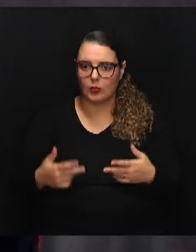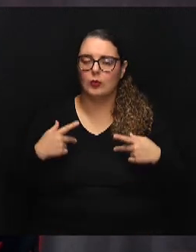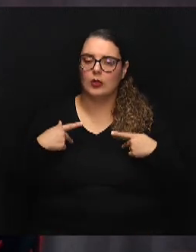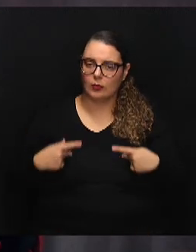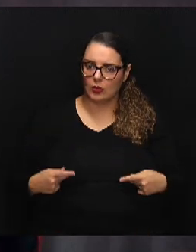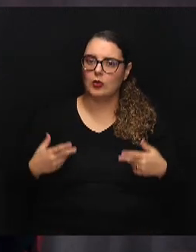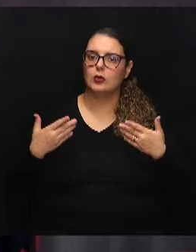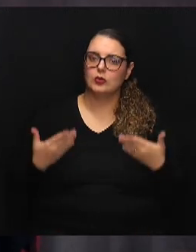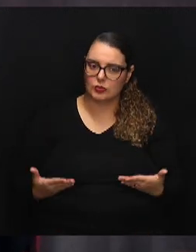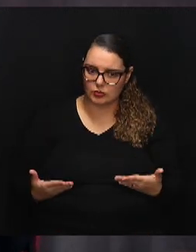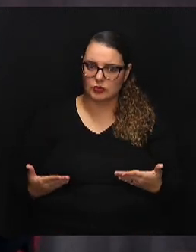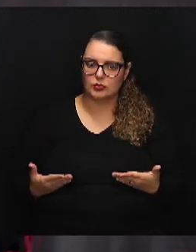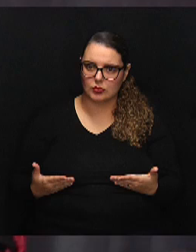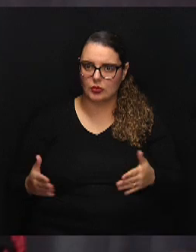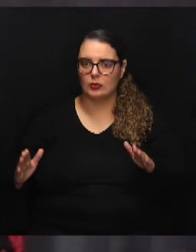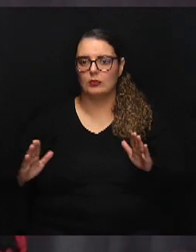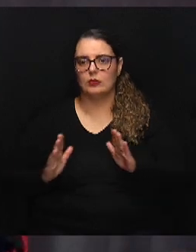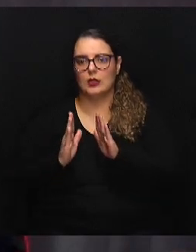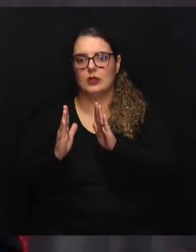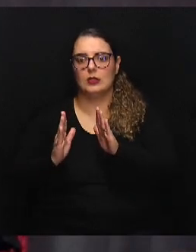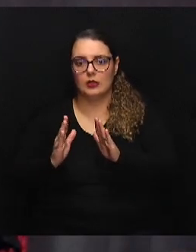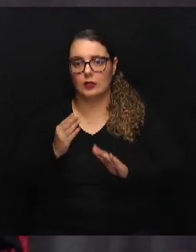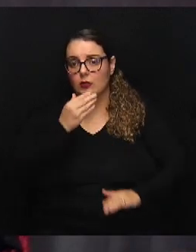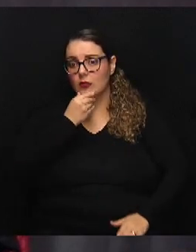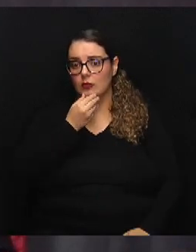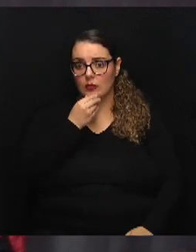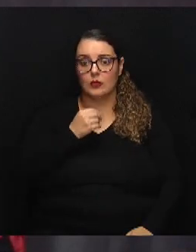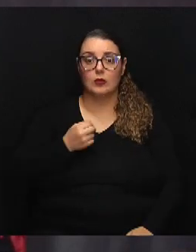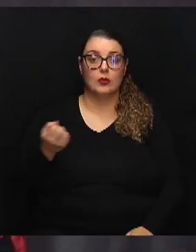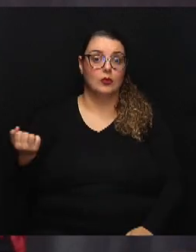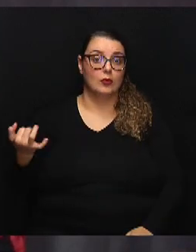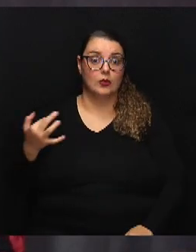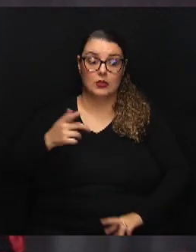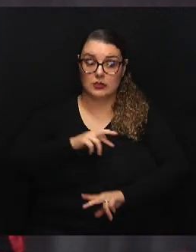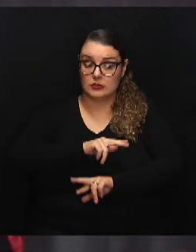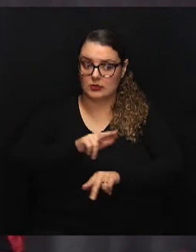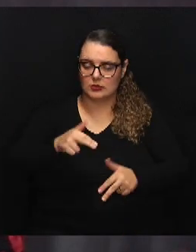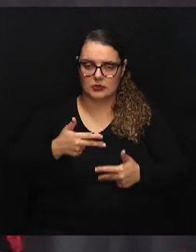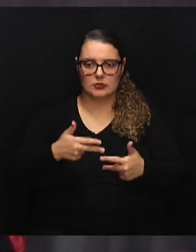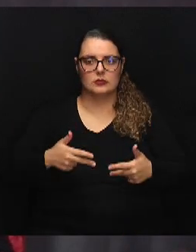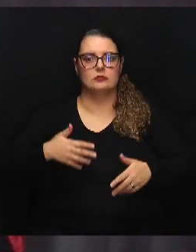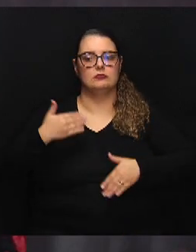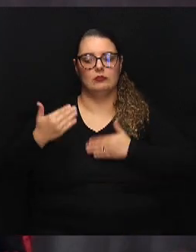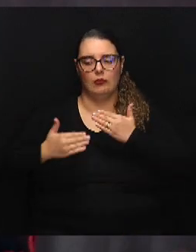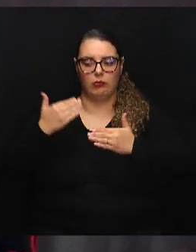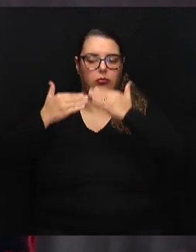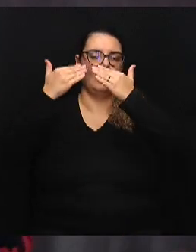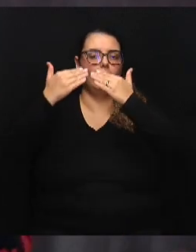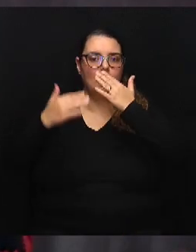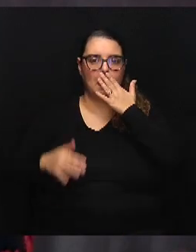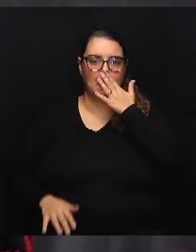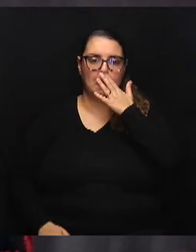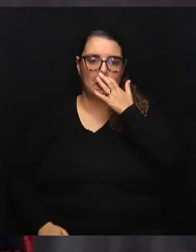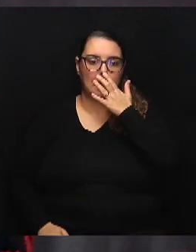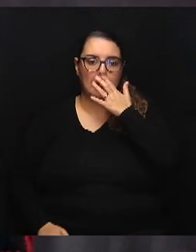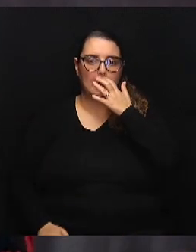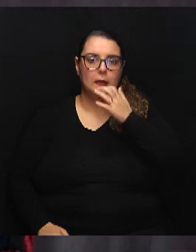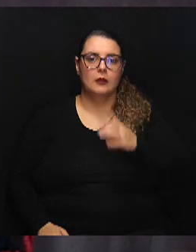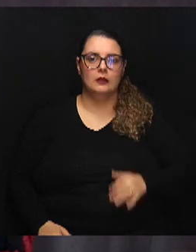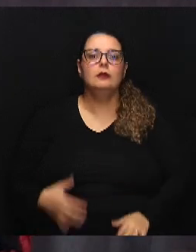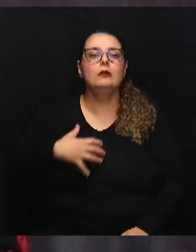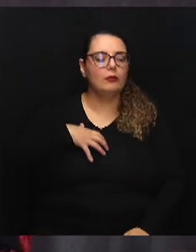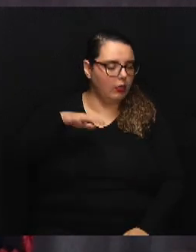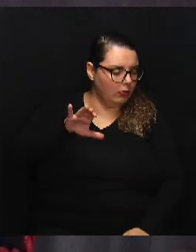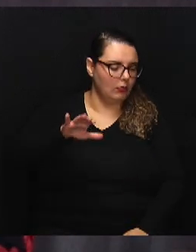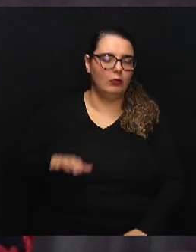posição, né, que a gente está perante o homem. Quanta coisa que a gente teve que superar aí para se colocar nesse